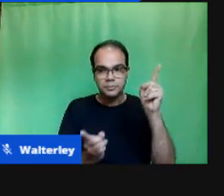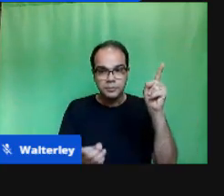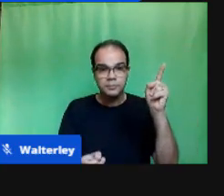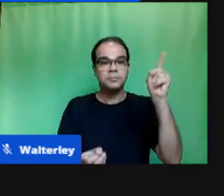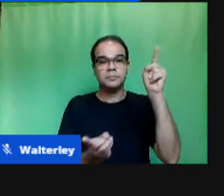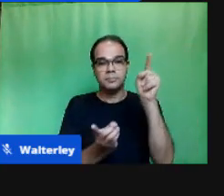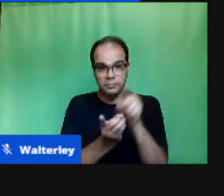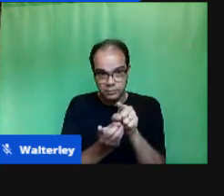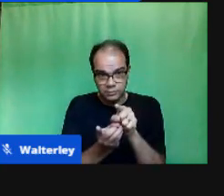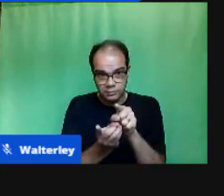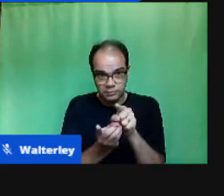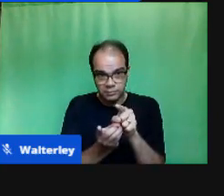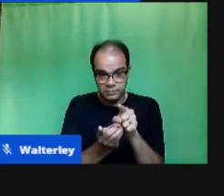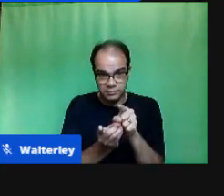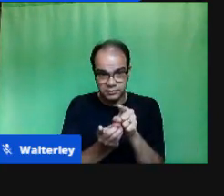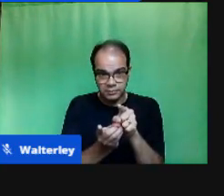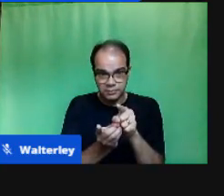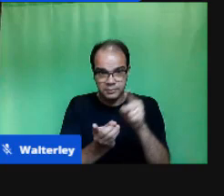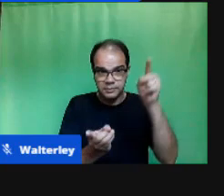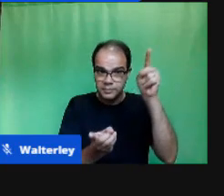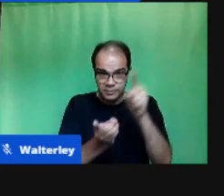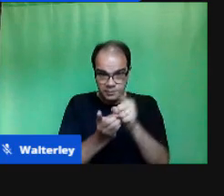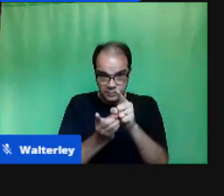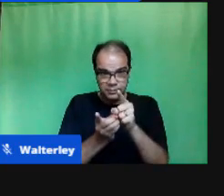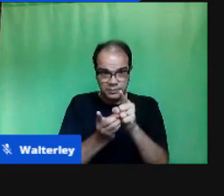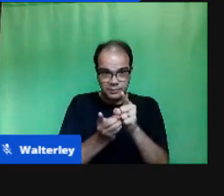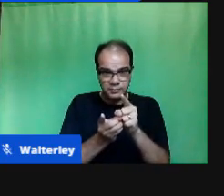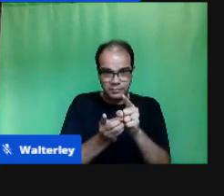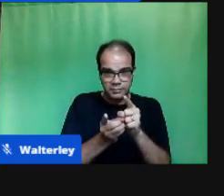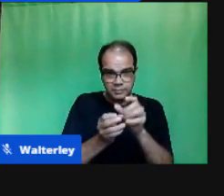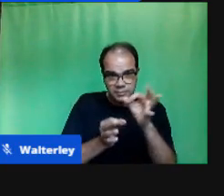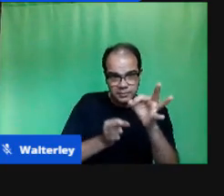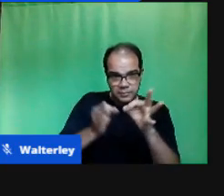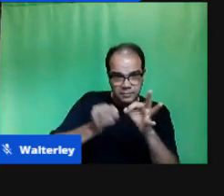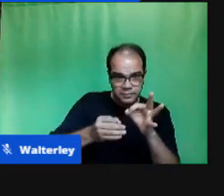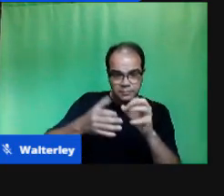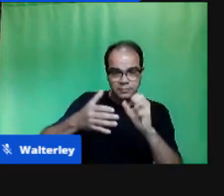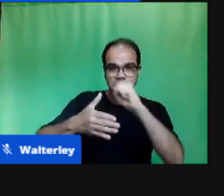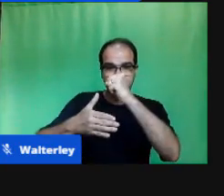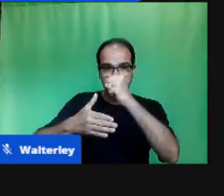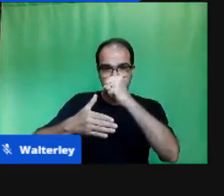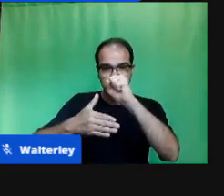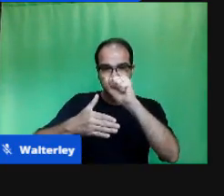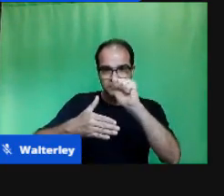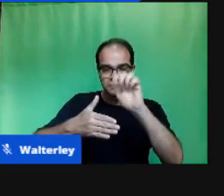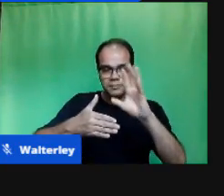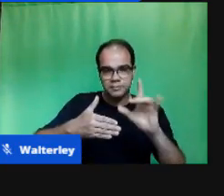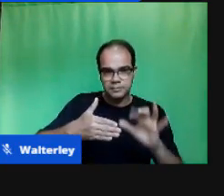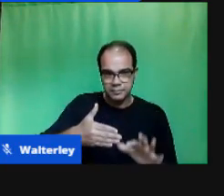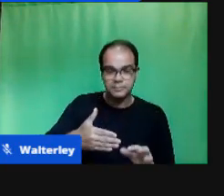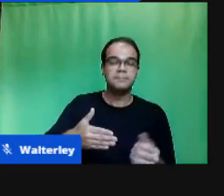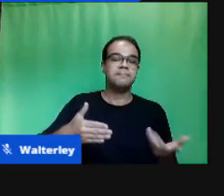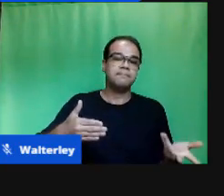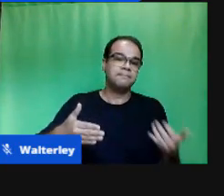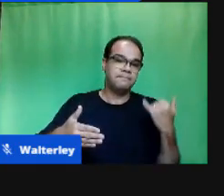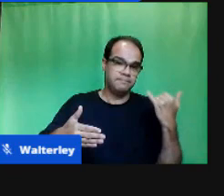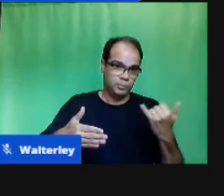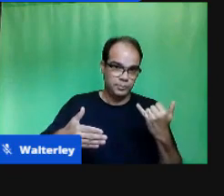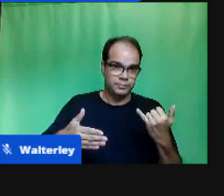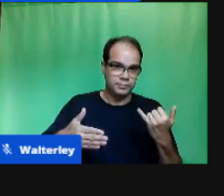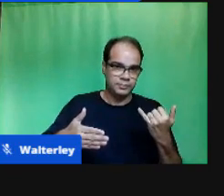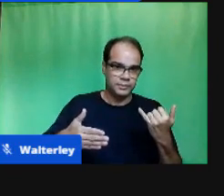Combinar com o pai que organize a rotina do filho em casa. Isso é muito importante. Eu sei